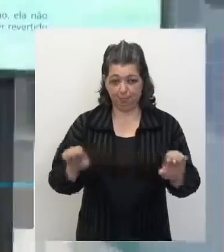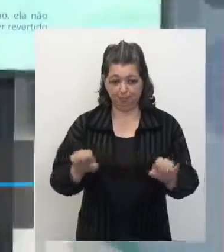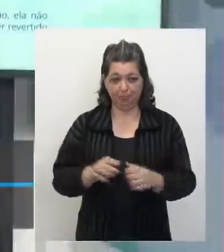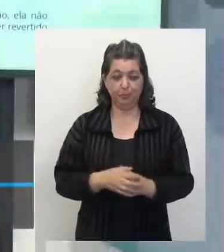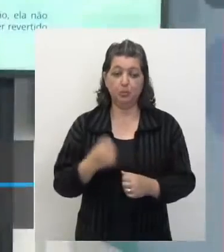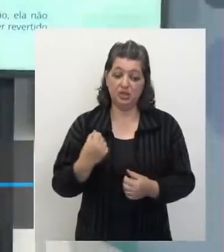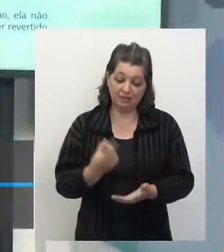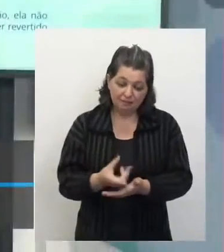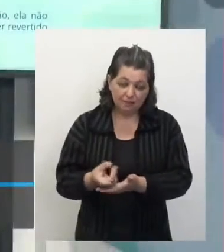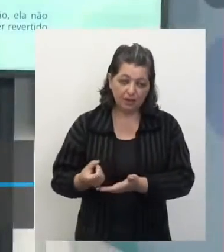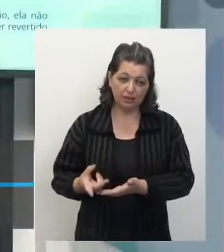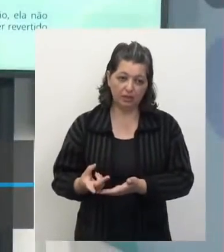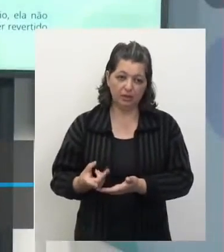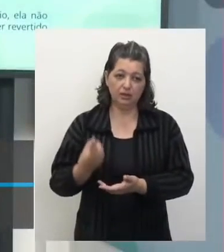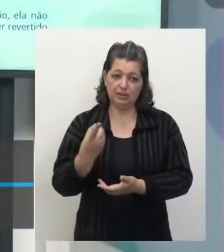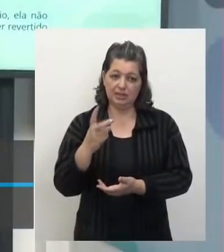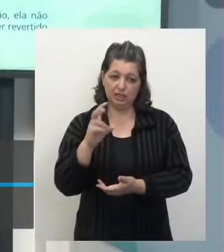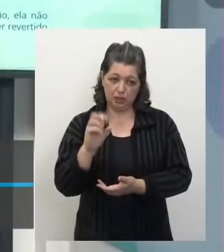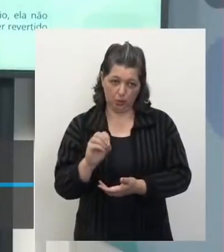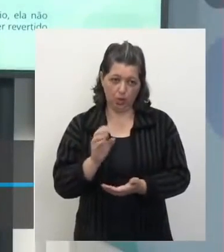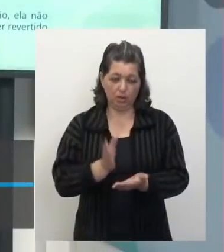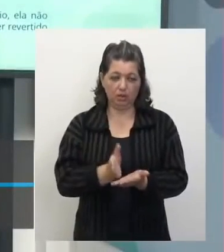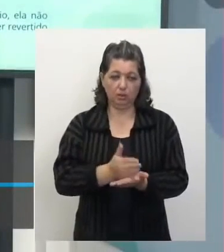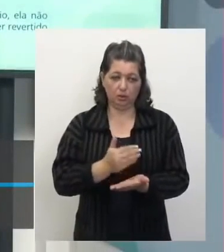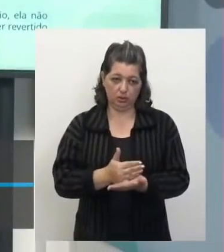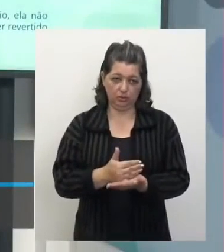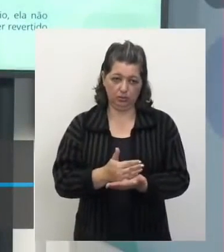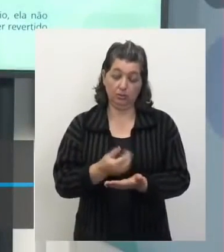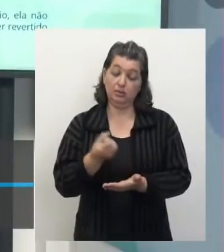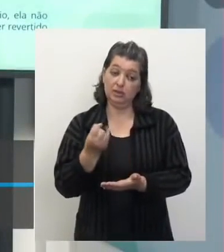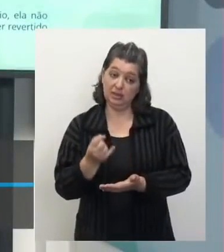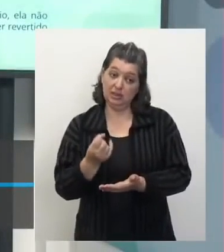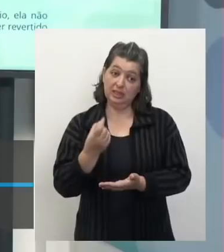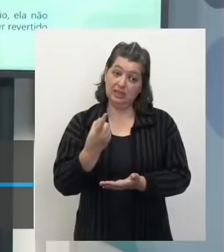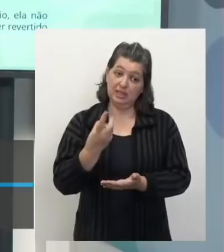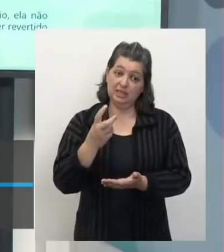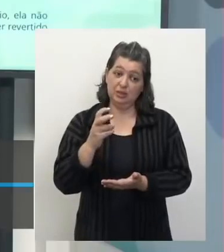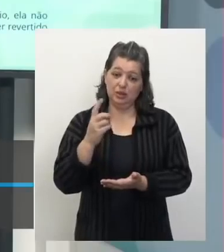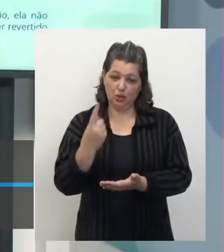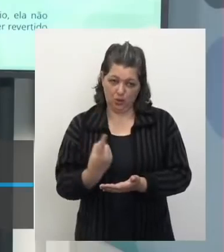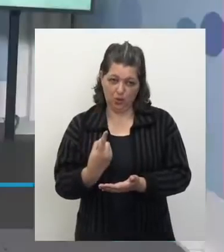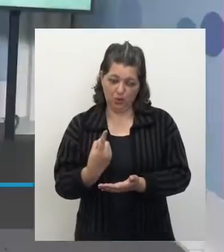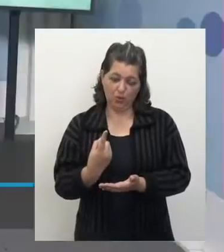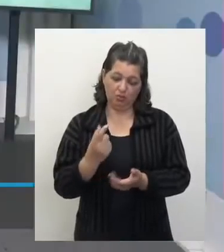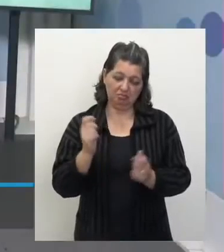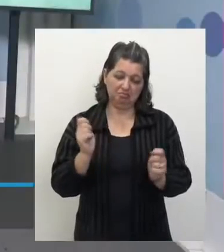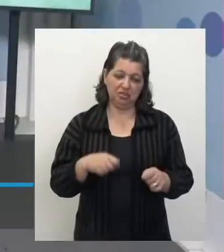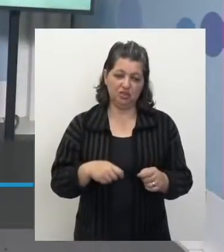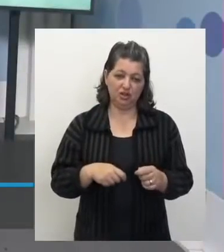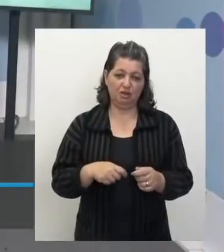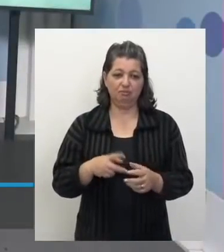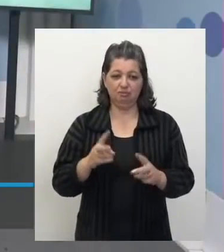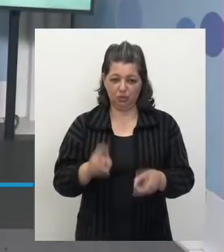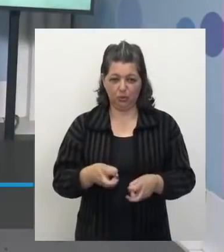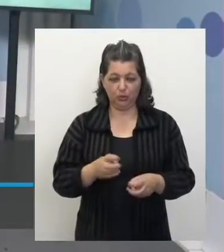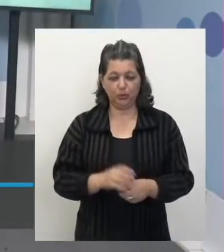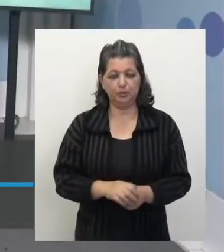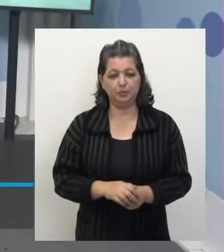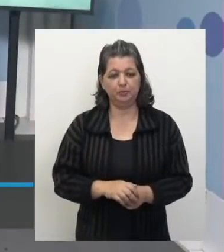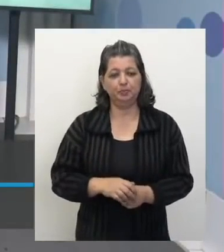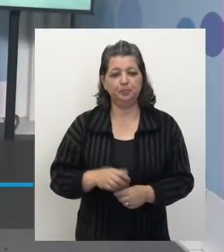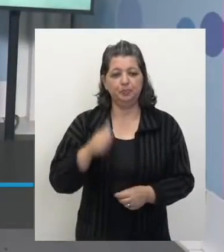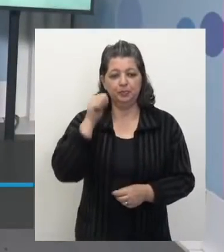processo algébrico para chegar na resolução, pelo menos a descrição, tá? Desse problema, ele vai ser algébrico,